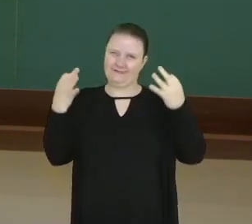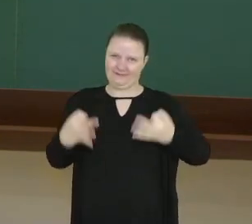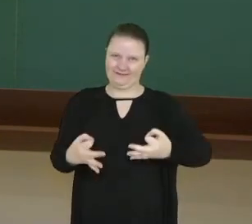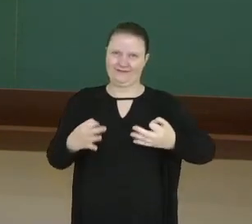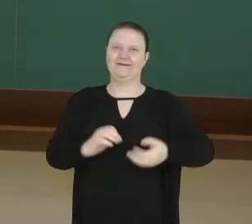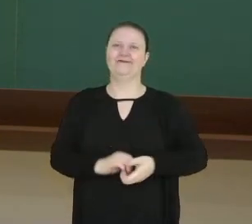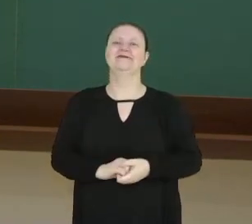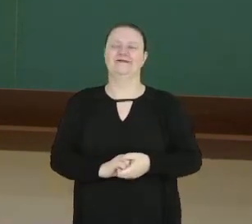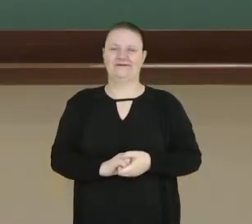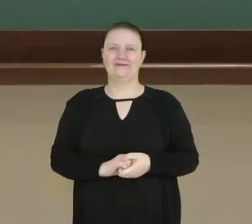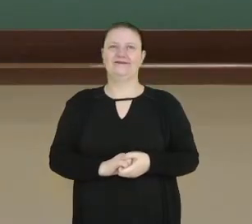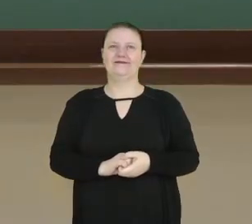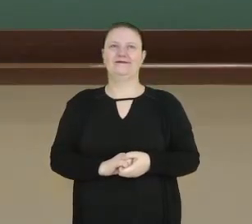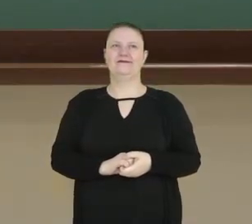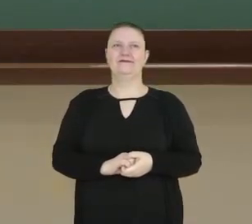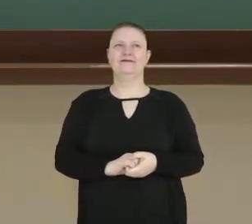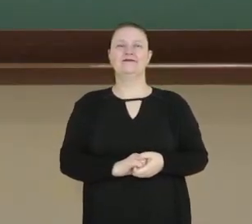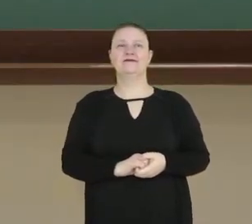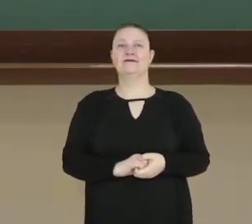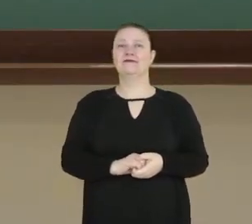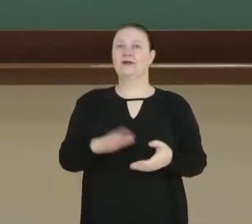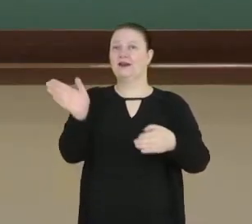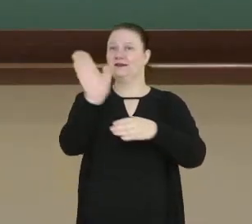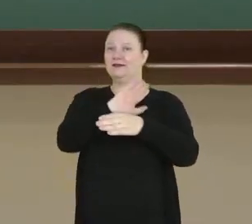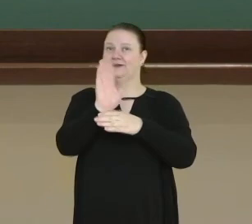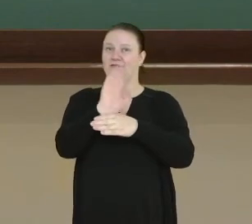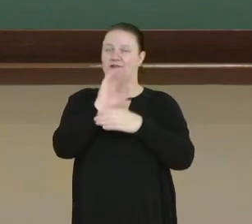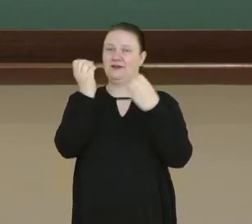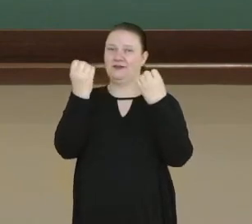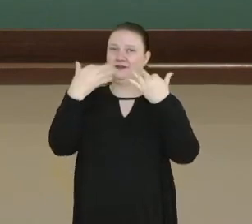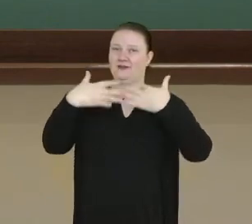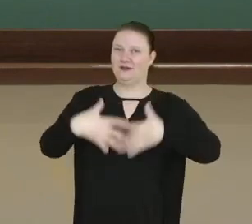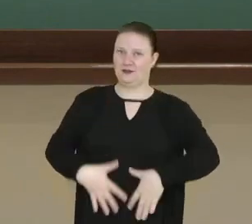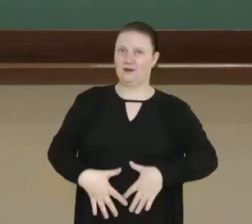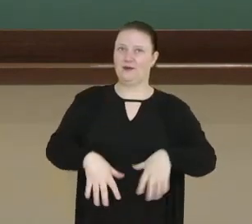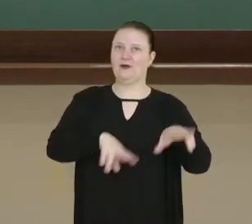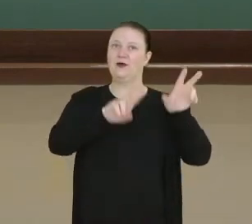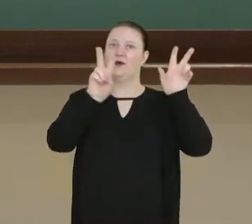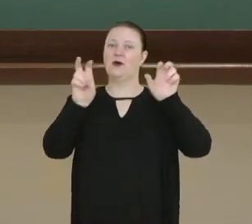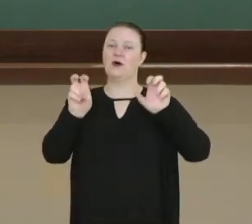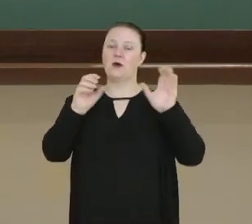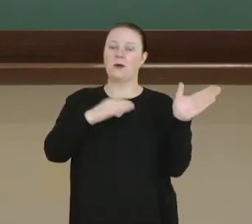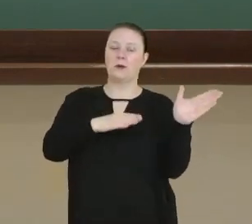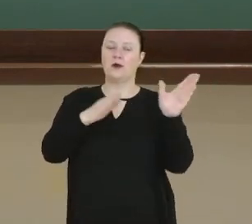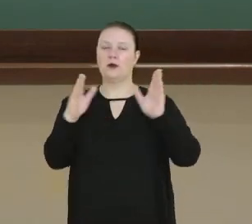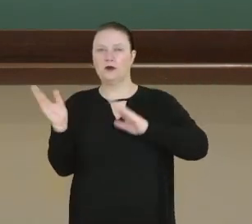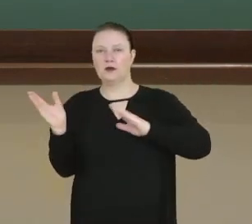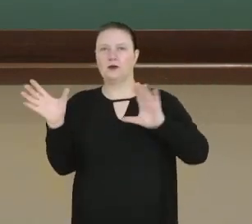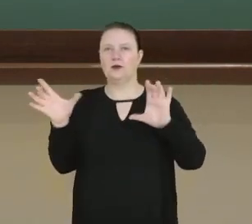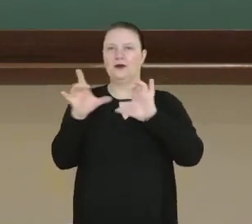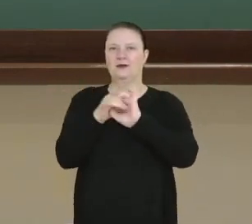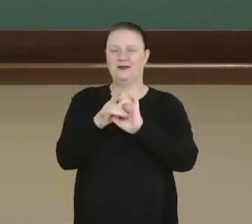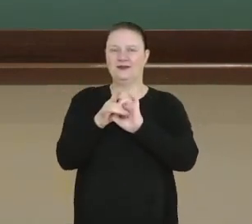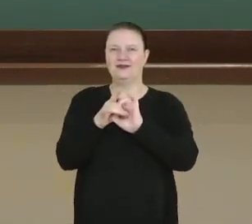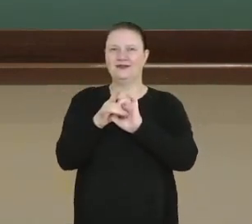Perfeito? Beleza? Então, nesse vídeo nós falamos sobre período composto,